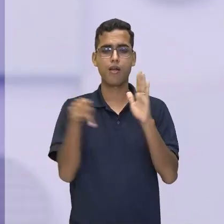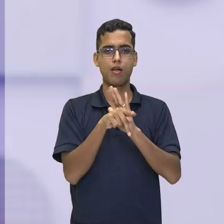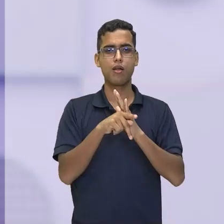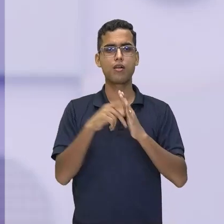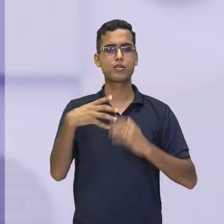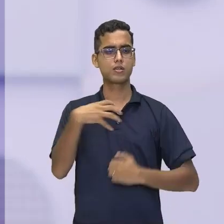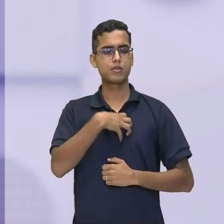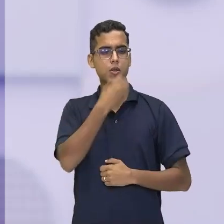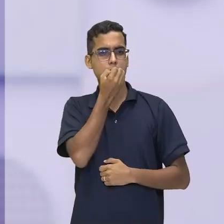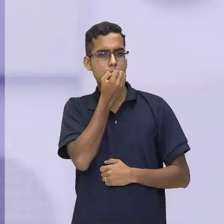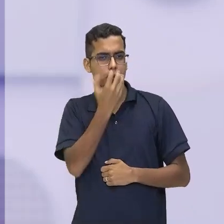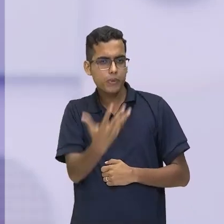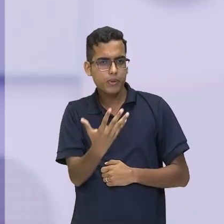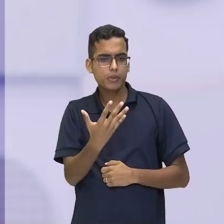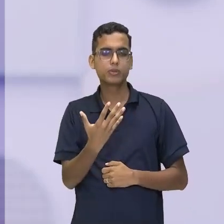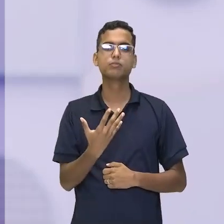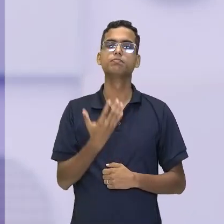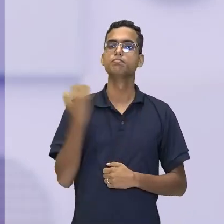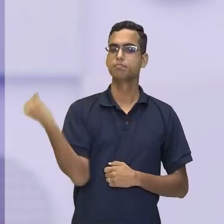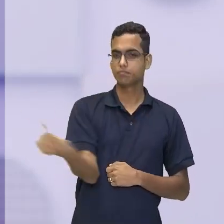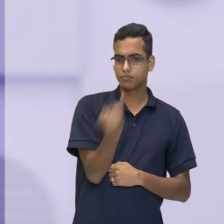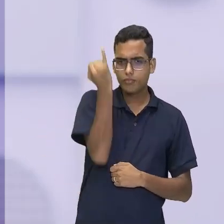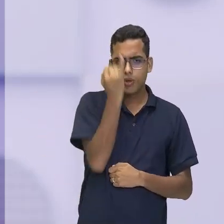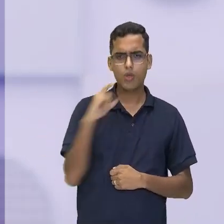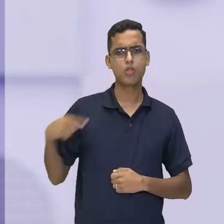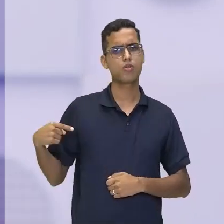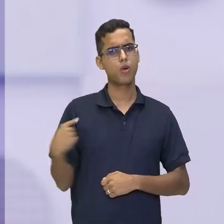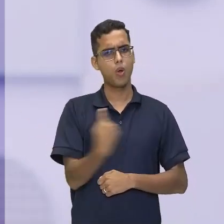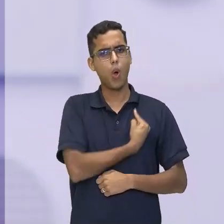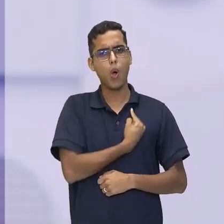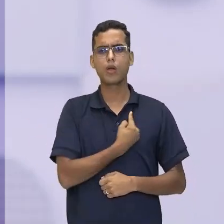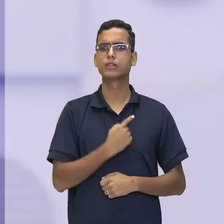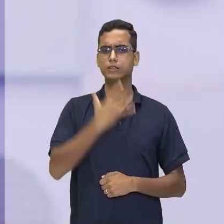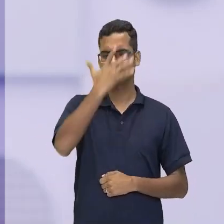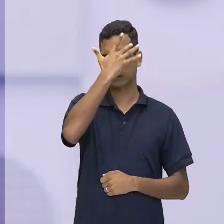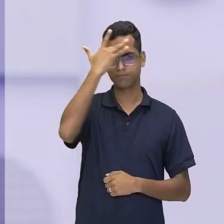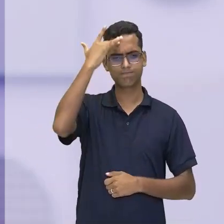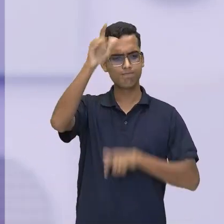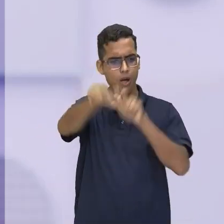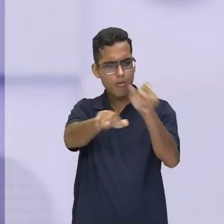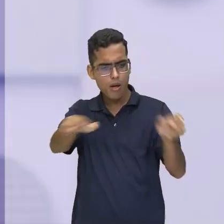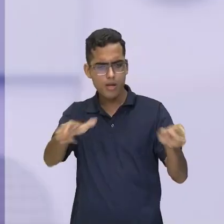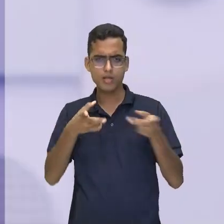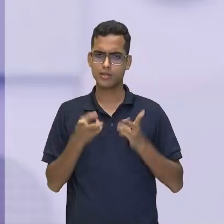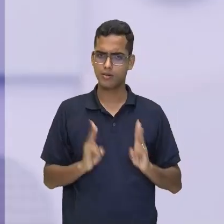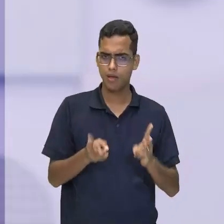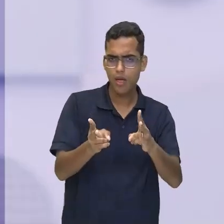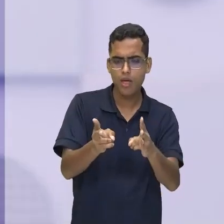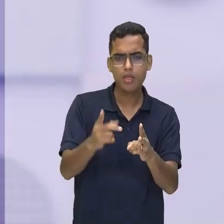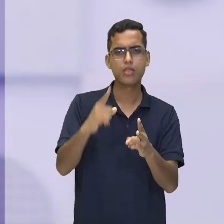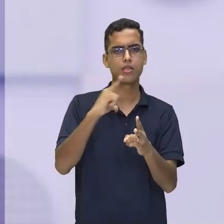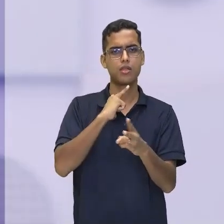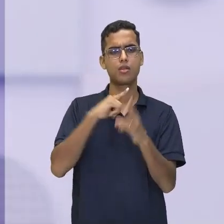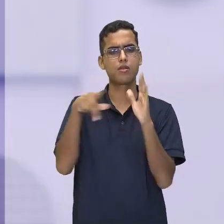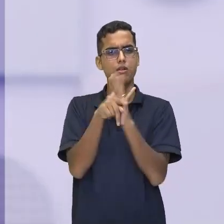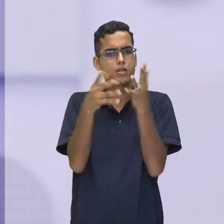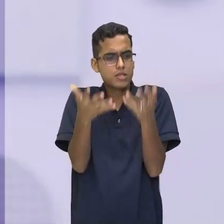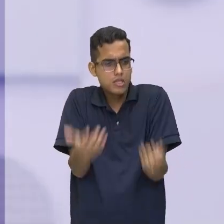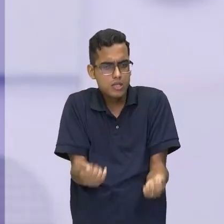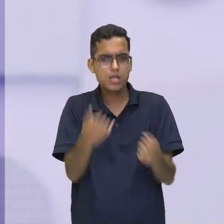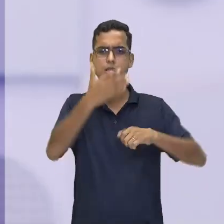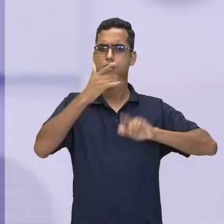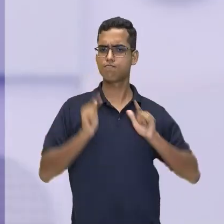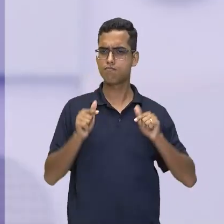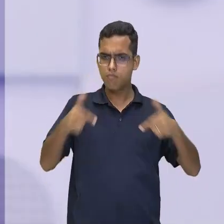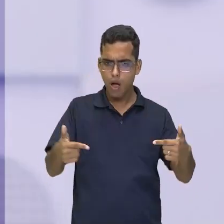bem-estar. É muito importante que nós tenhamos pessoas comprometidas com essas práticas que